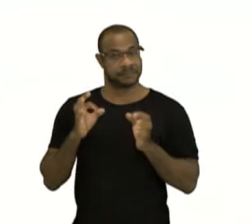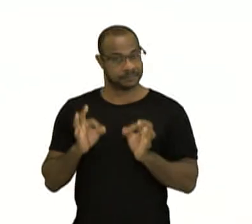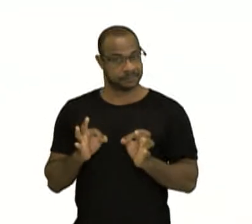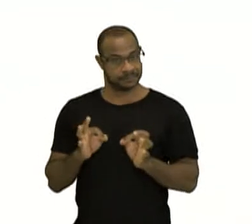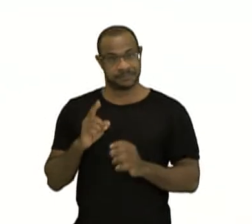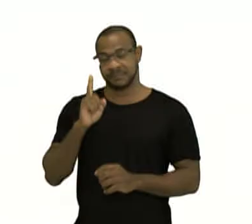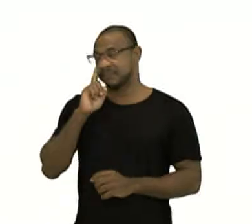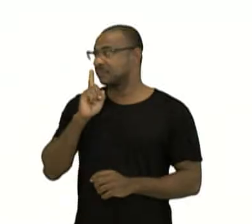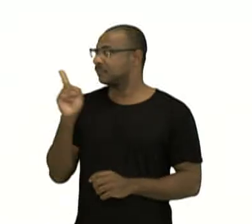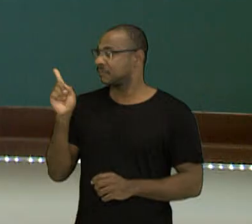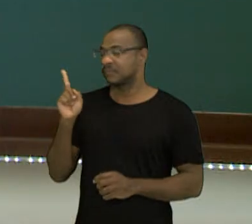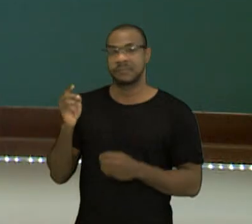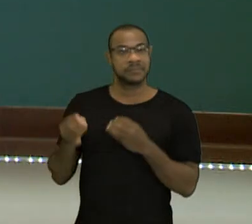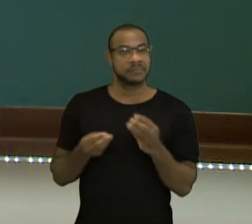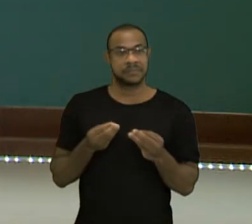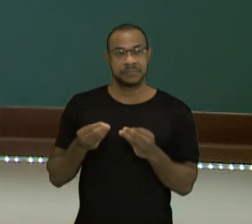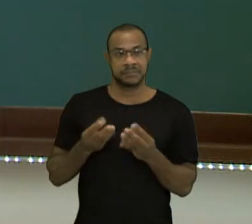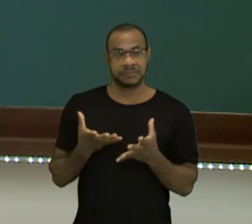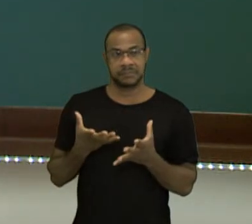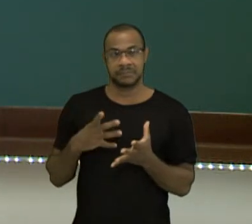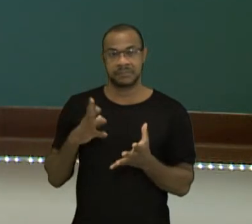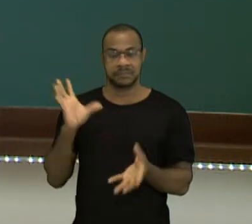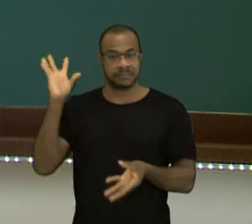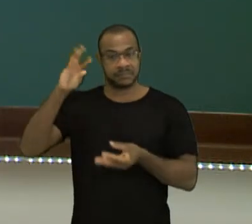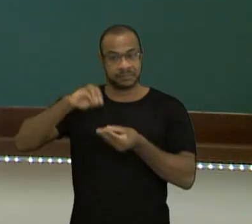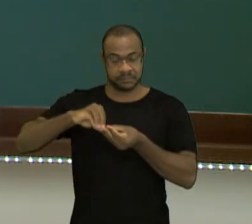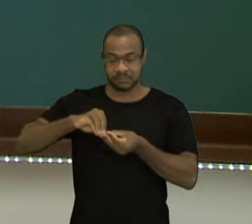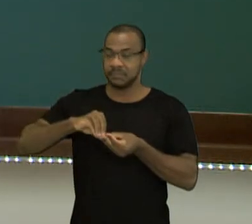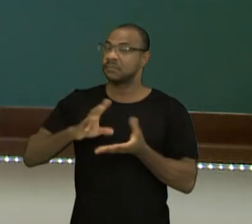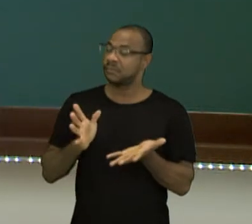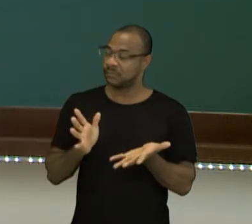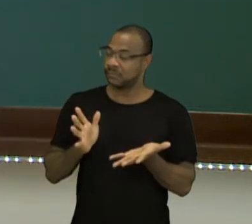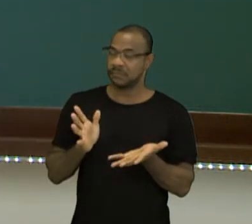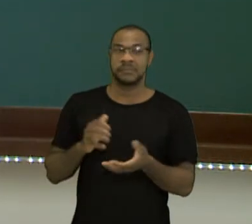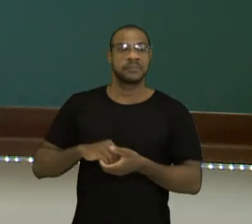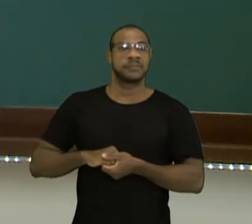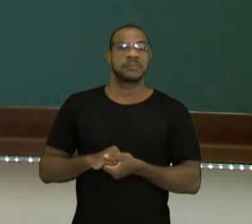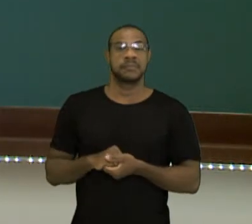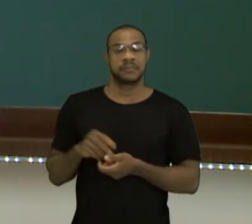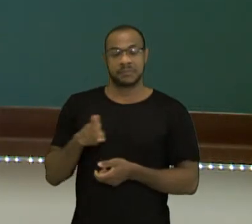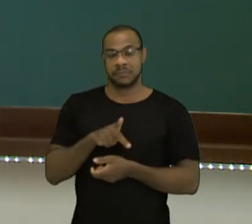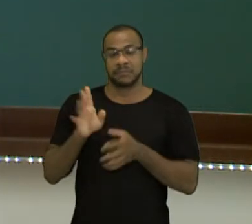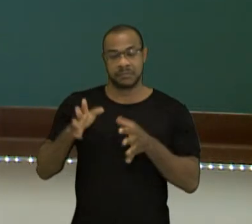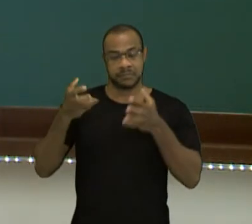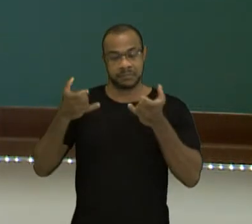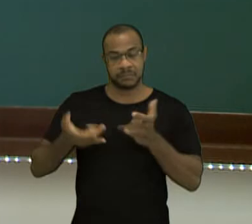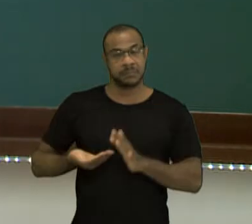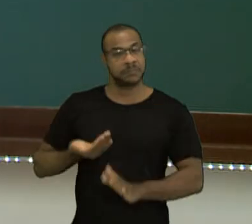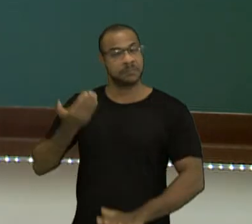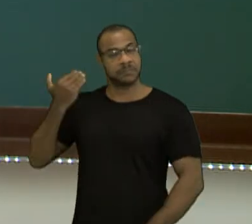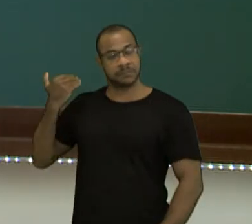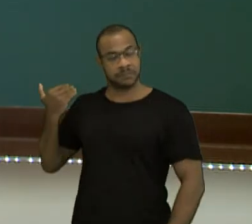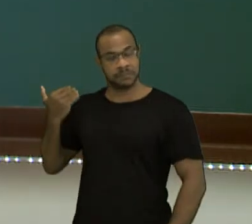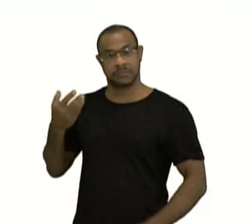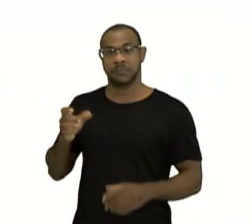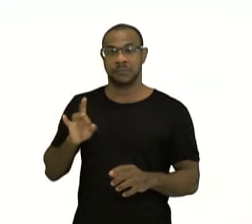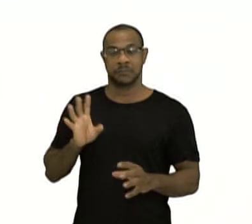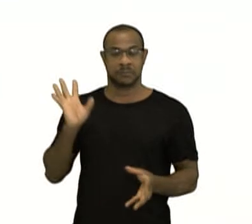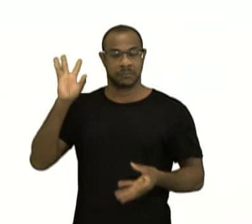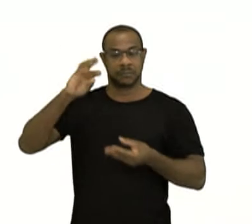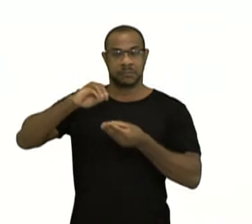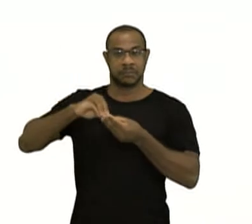Estamos fazendo o que aqui? Um repasso, uma retomada. Aqui. Dar consejos